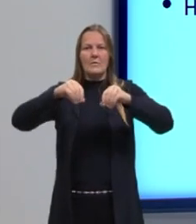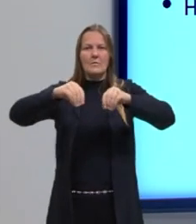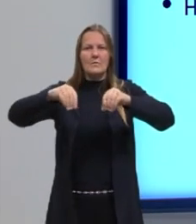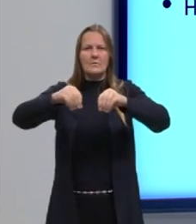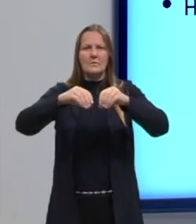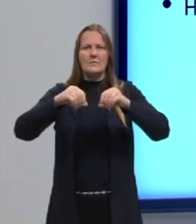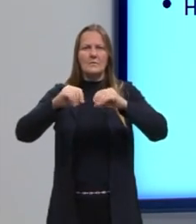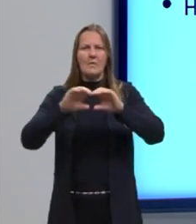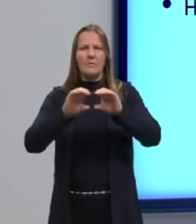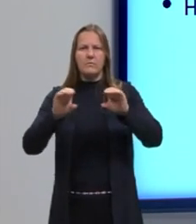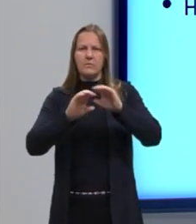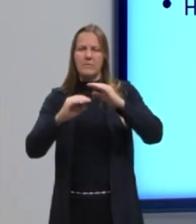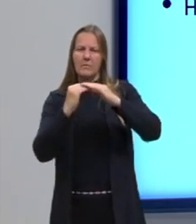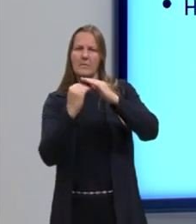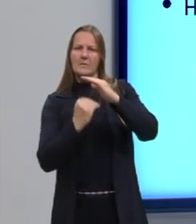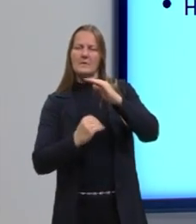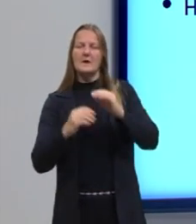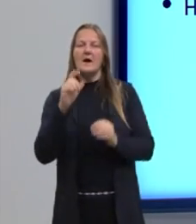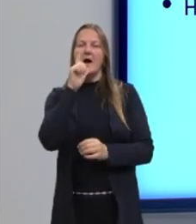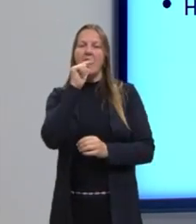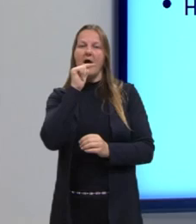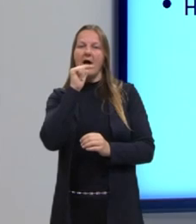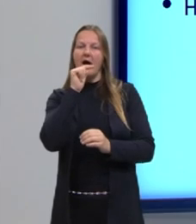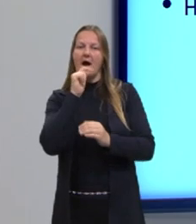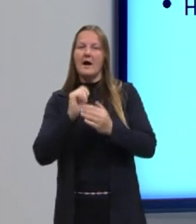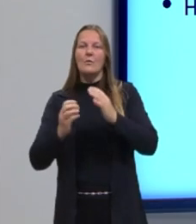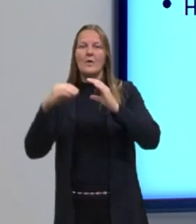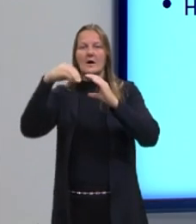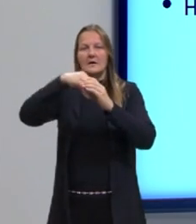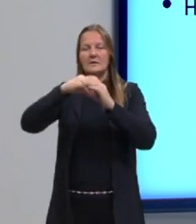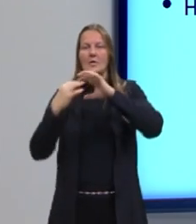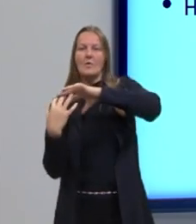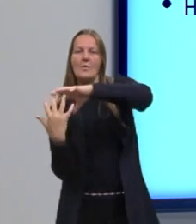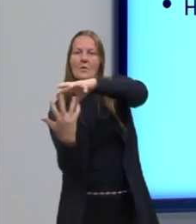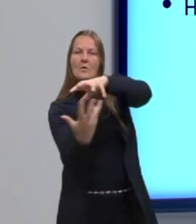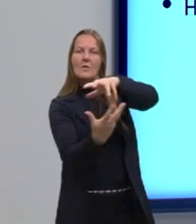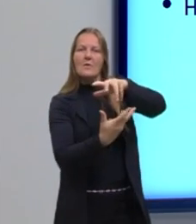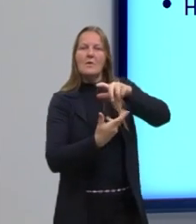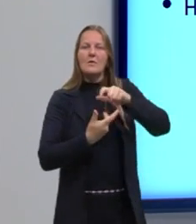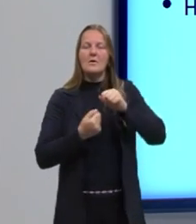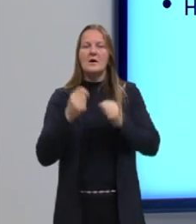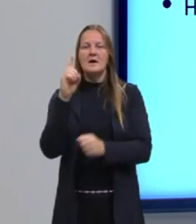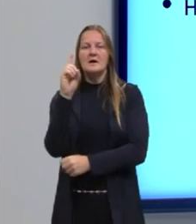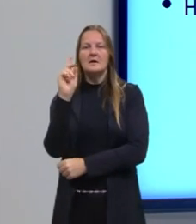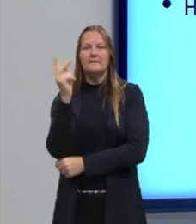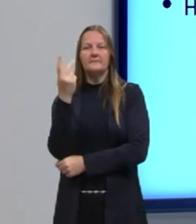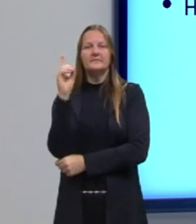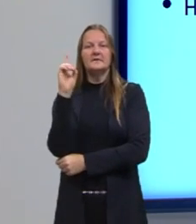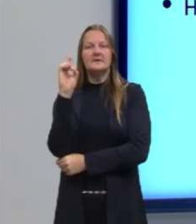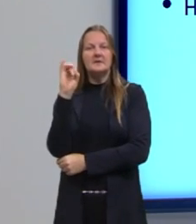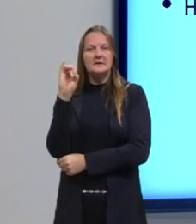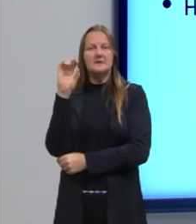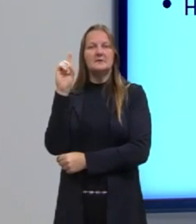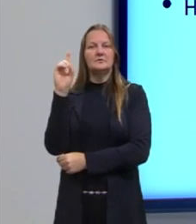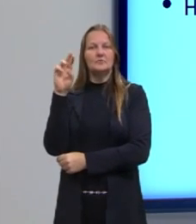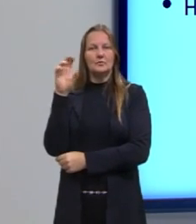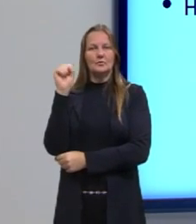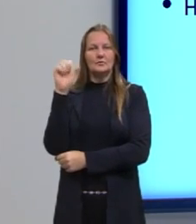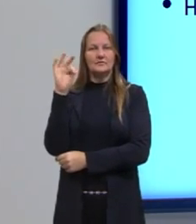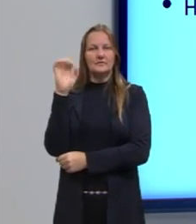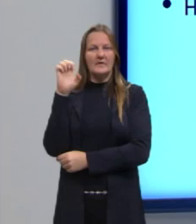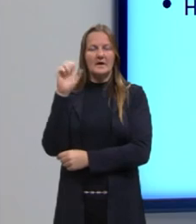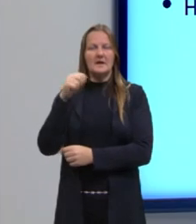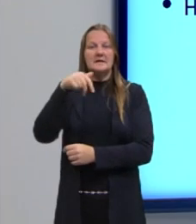a era que é a composição de maior quantidade que nós temos no planeta Terra aproximadamente